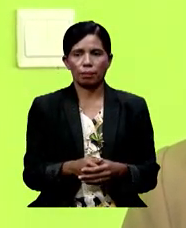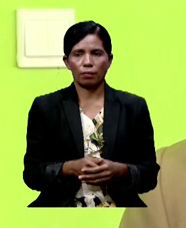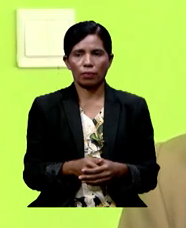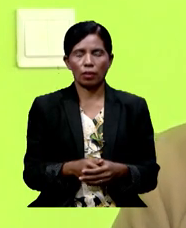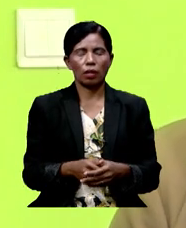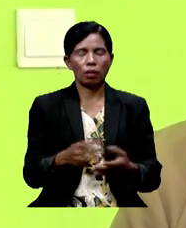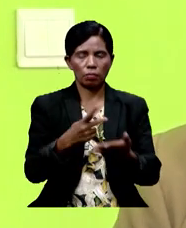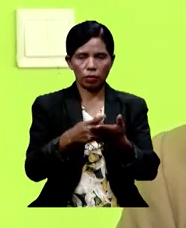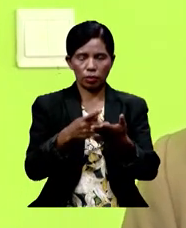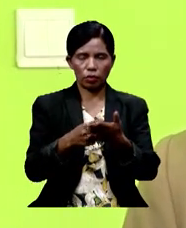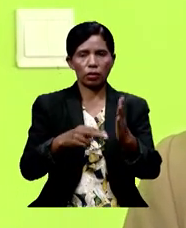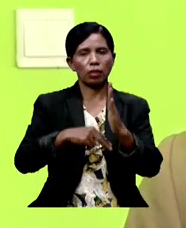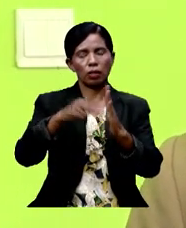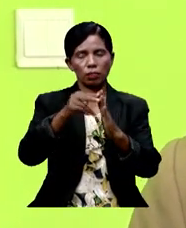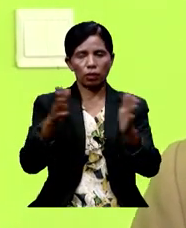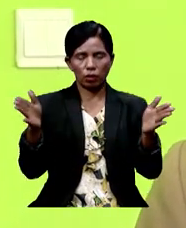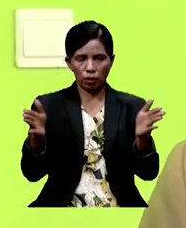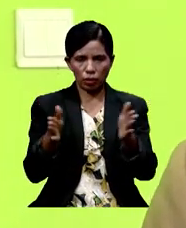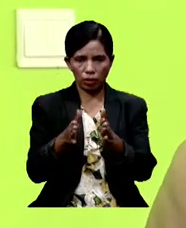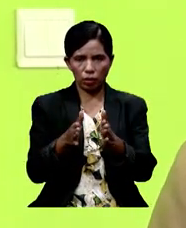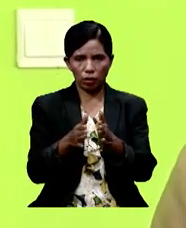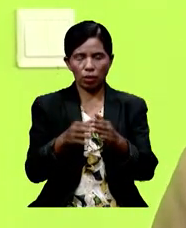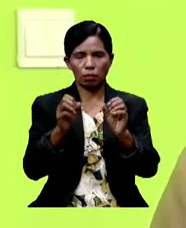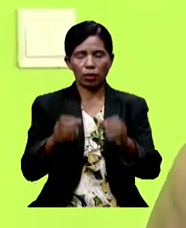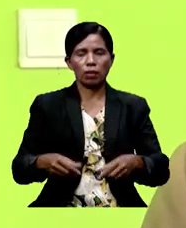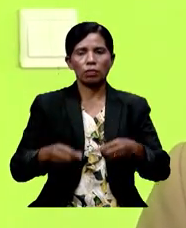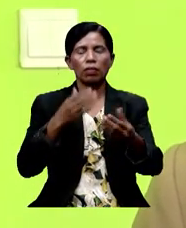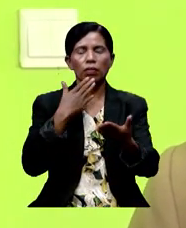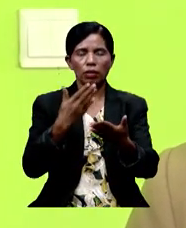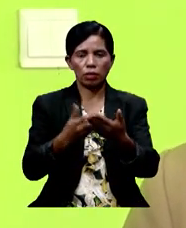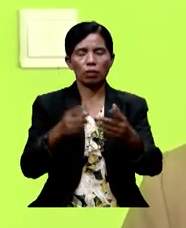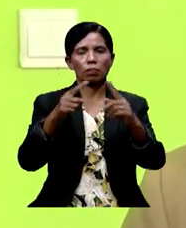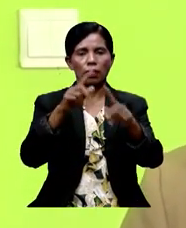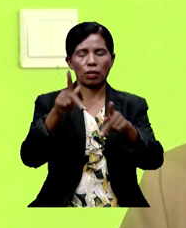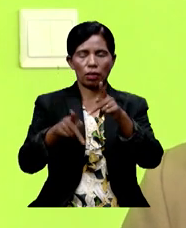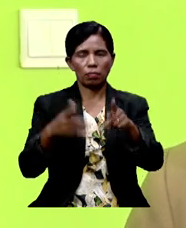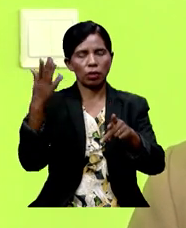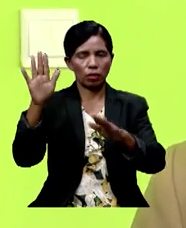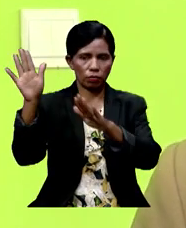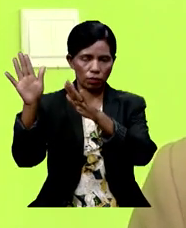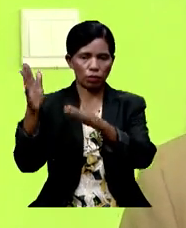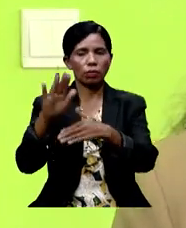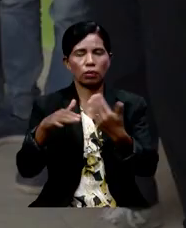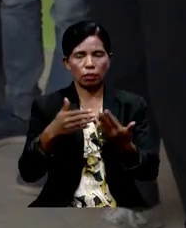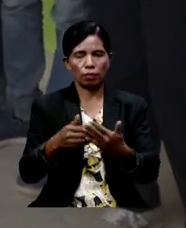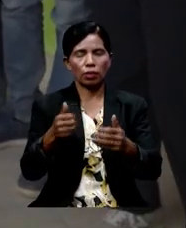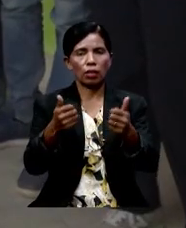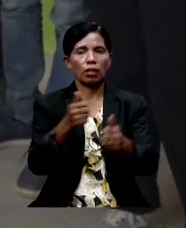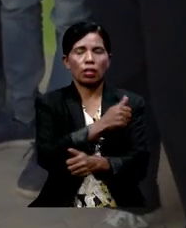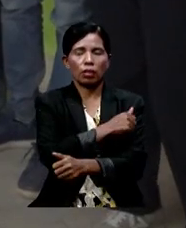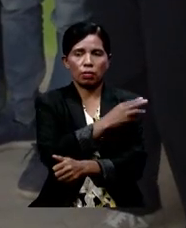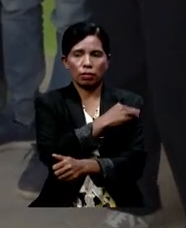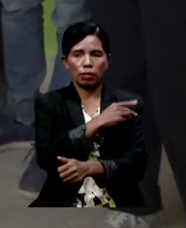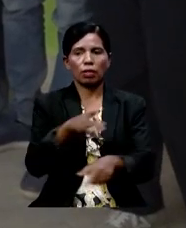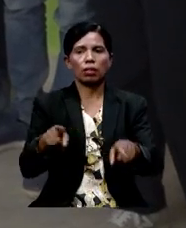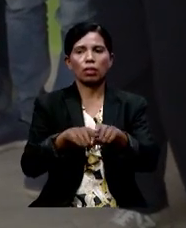Projeto sira ho nível escala kik ne bem maka benefício direta ba comunidade e área rural. Asesang halibur deficiência matan Timor Leste no